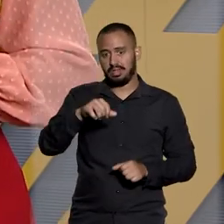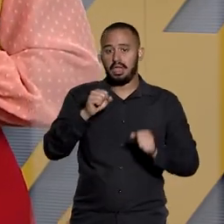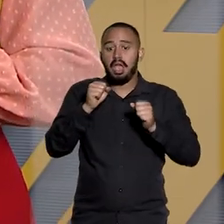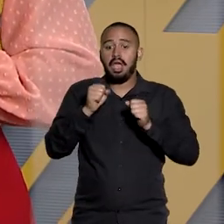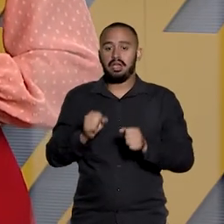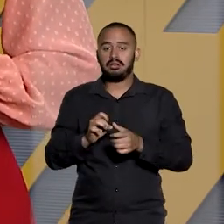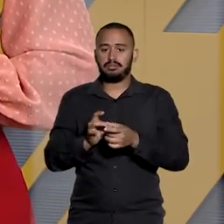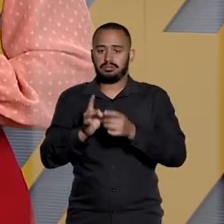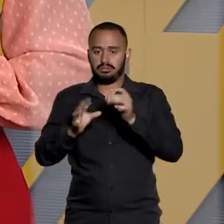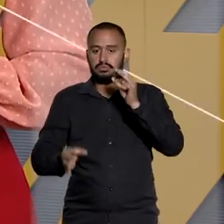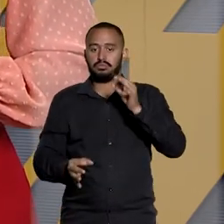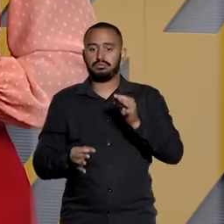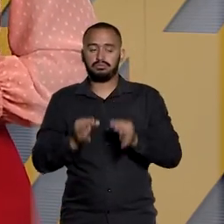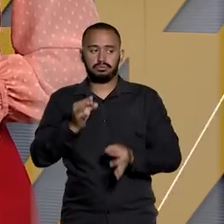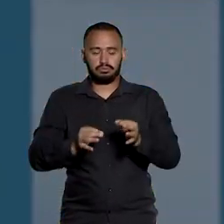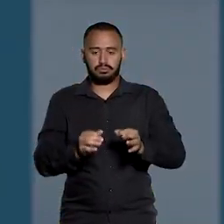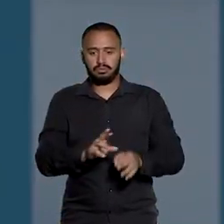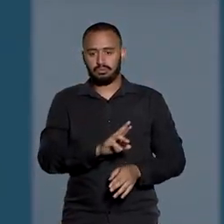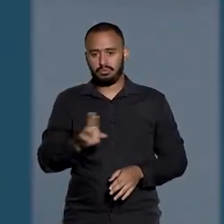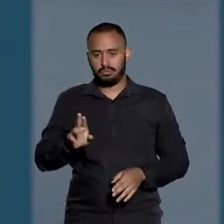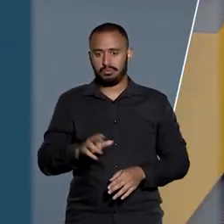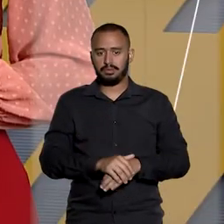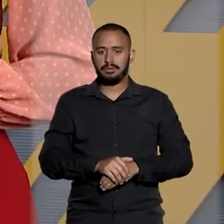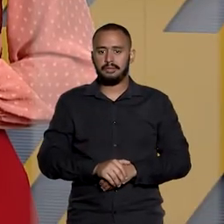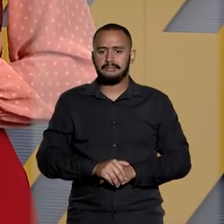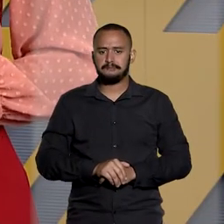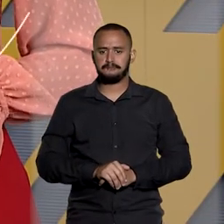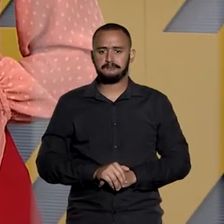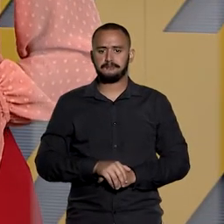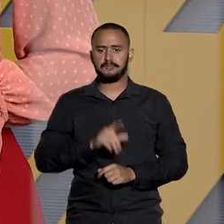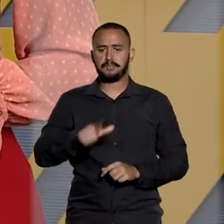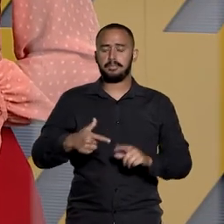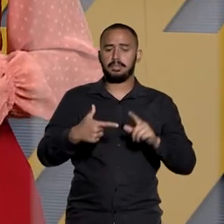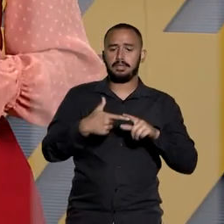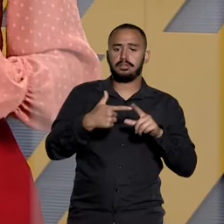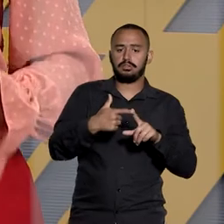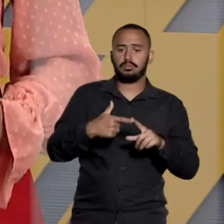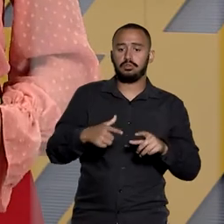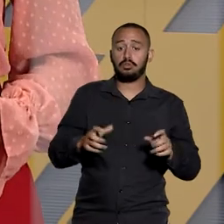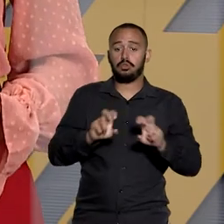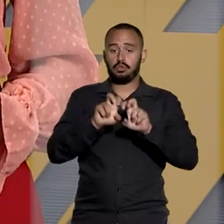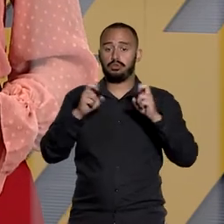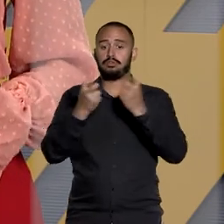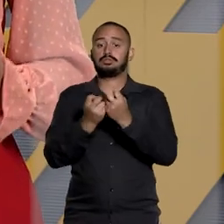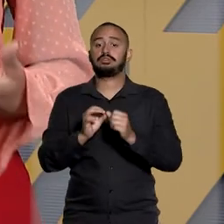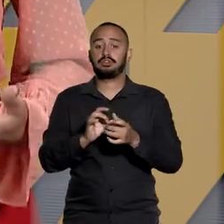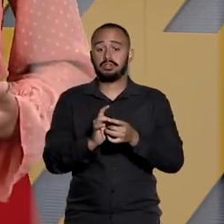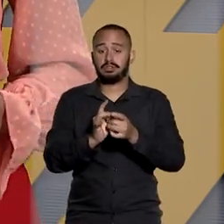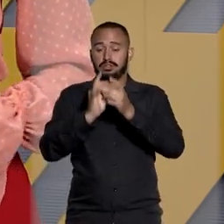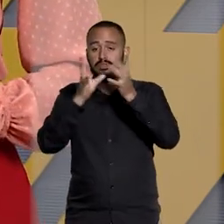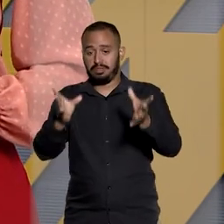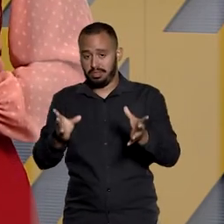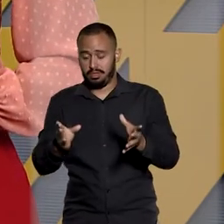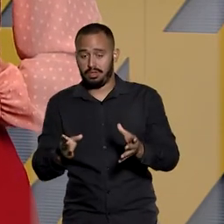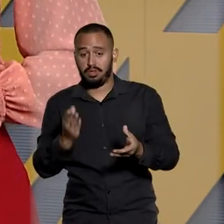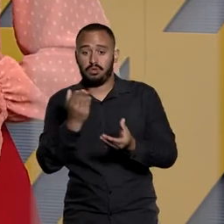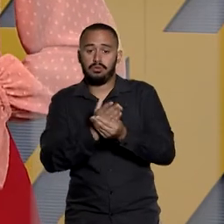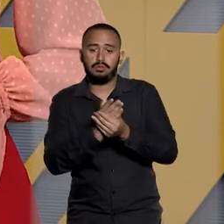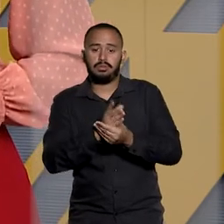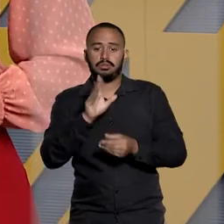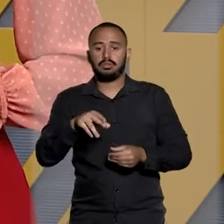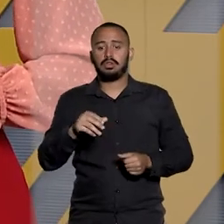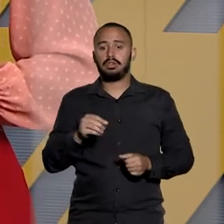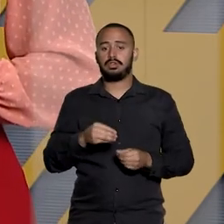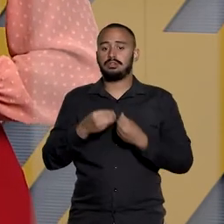justificar a retificação do registro. E a segunda turma concedeu à neta, que esteve sob a guarda da avó,